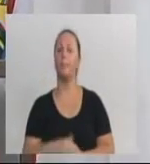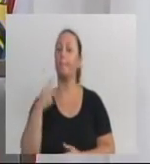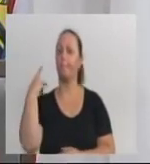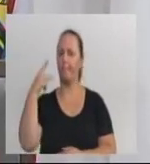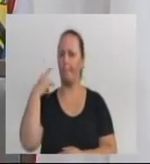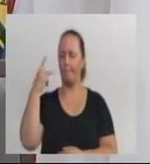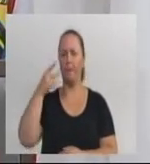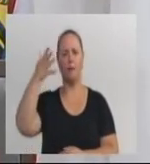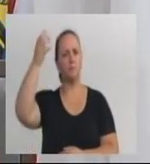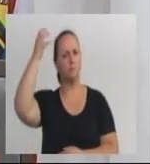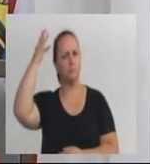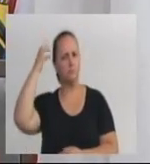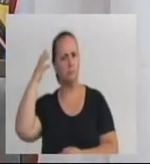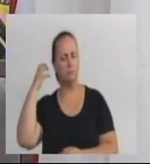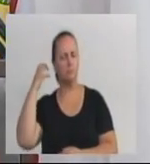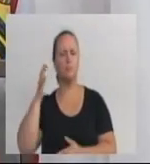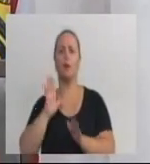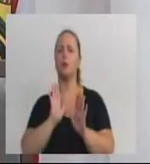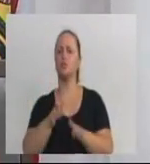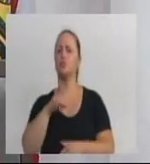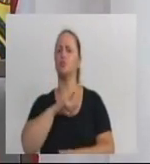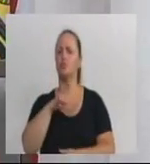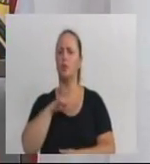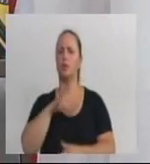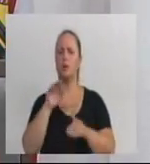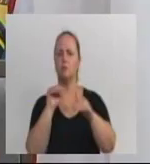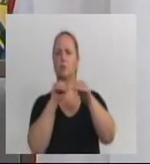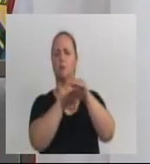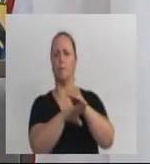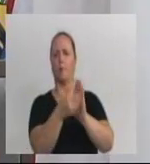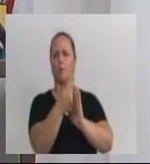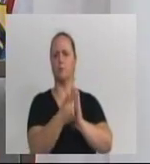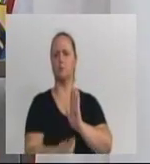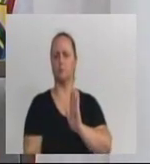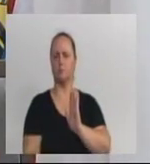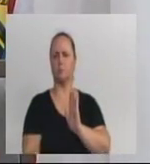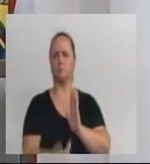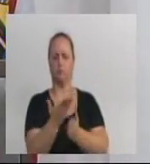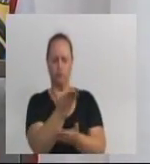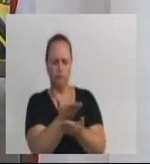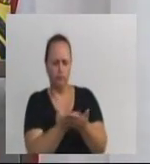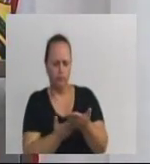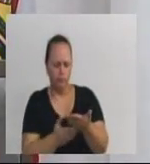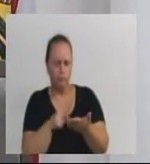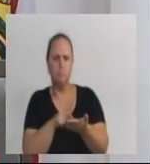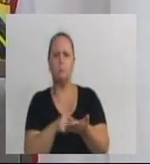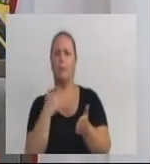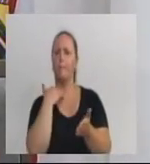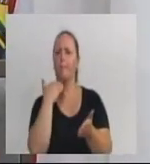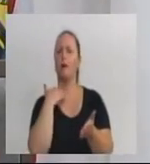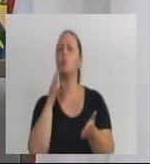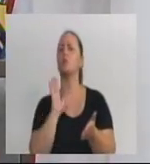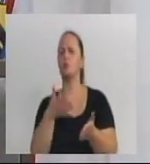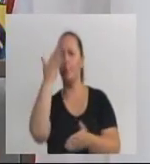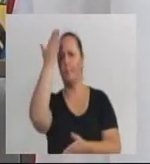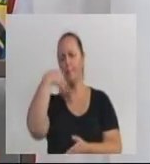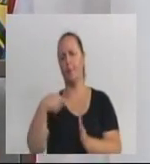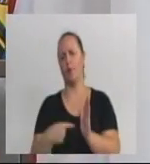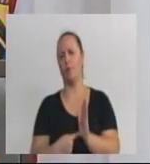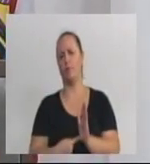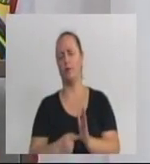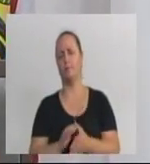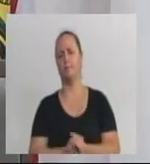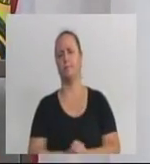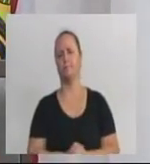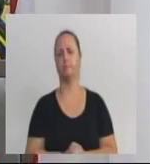tem o depósito. Vereador, ele já tem o extrato do depósito, certo? Eu disse, aqui é